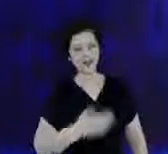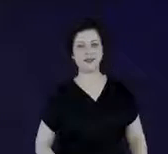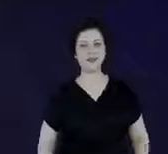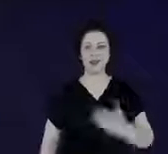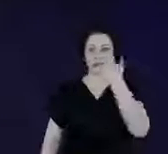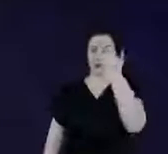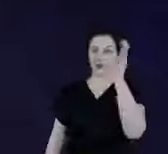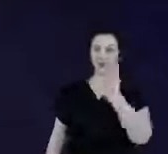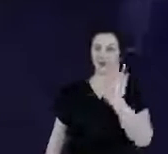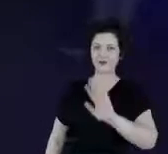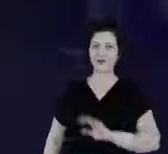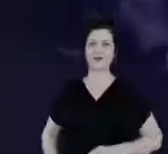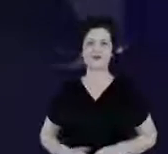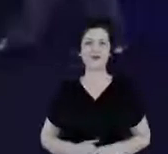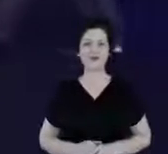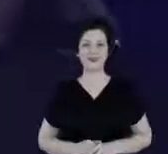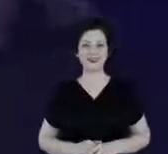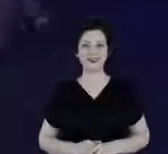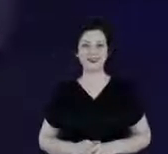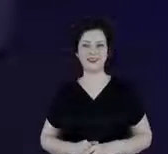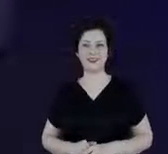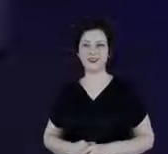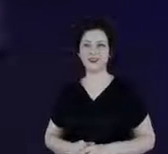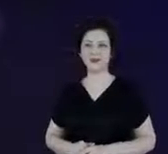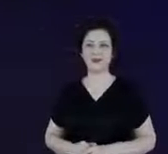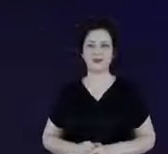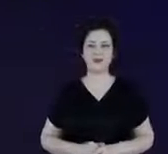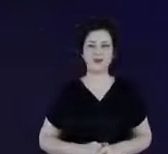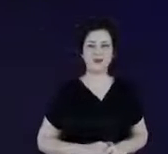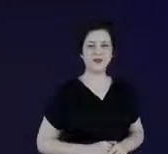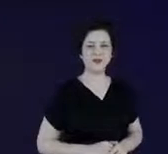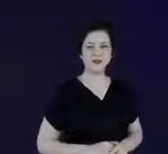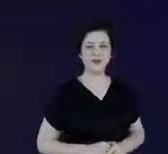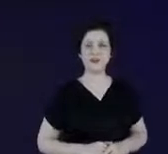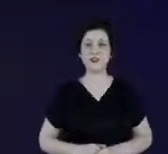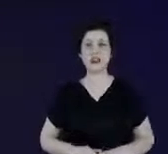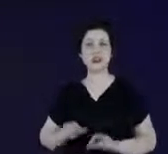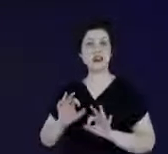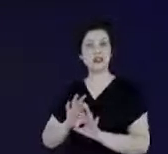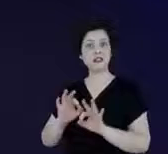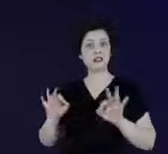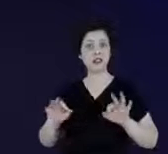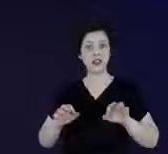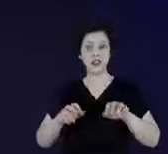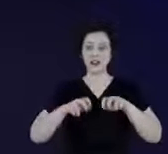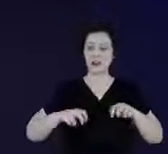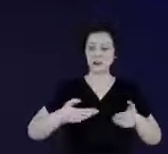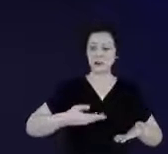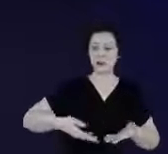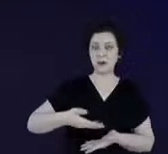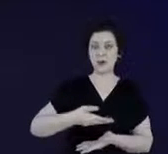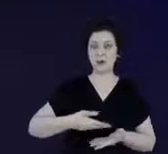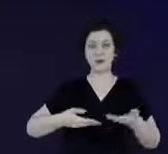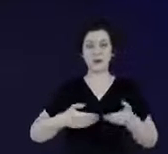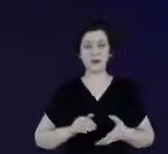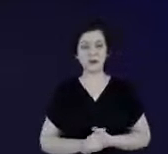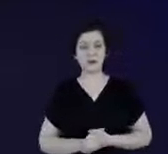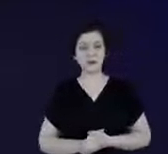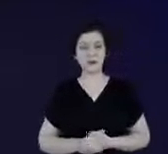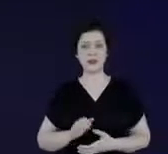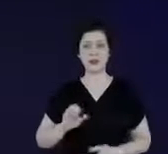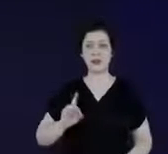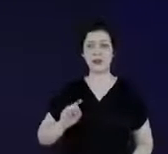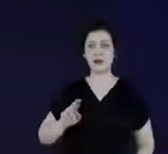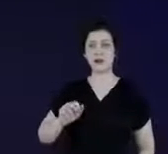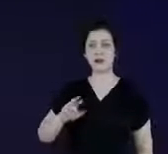sabe pessoal é mais um excelente painel com inovadores Eduardo realizou